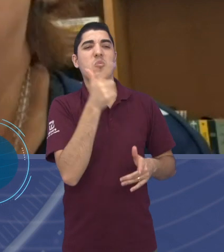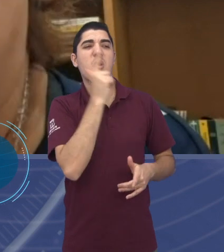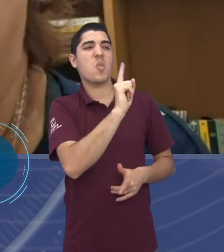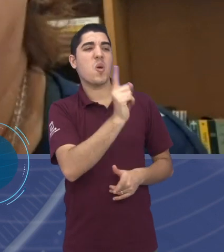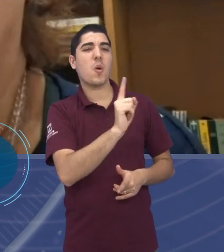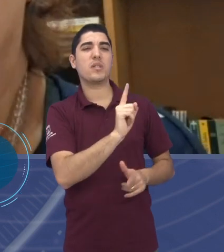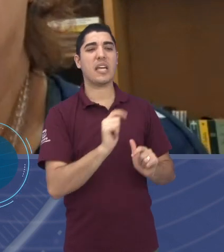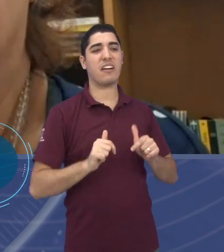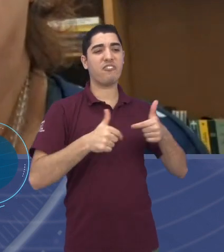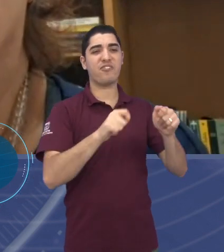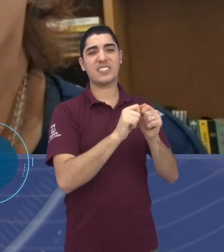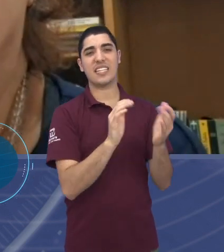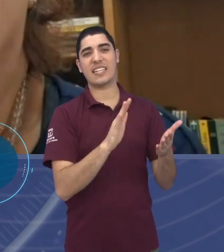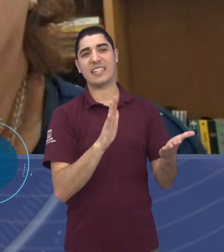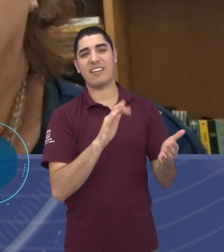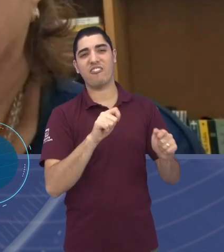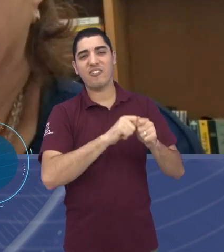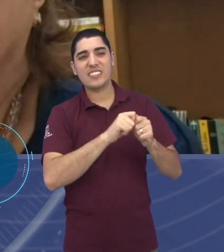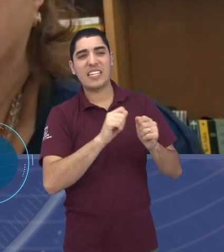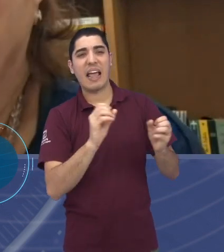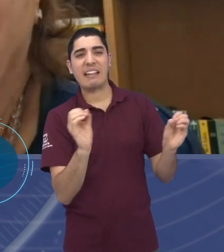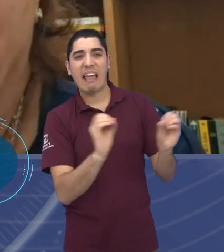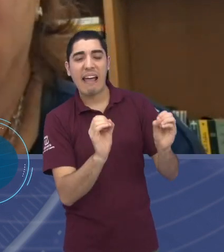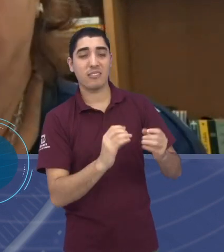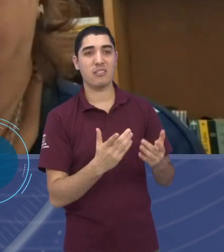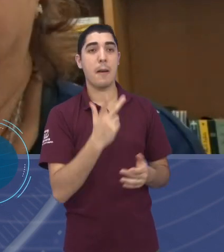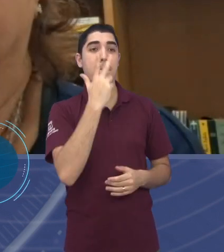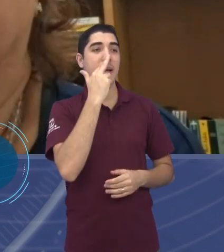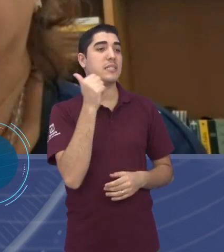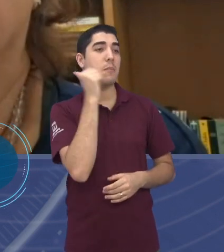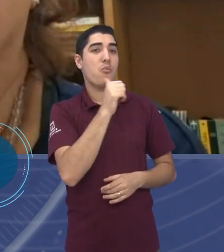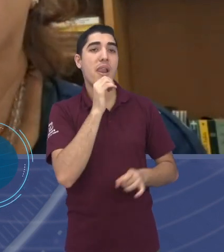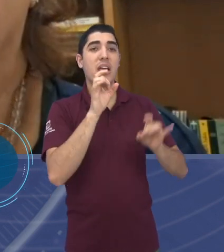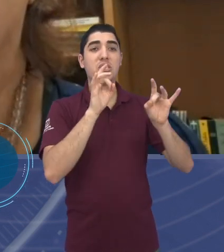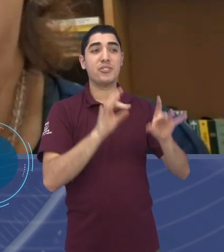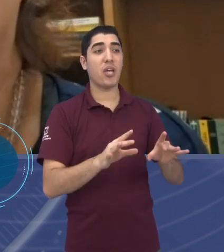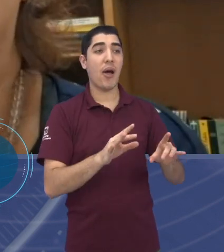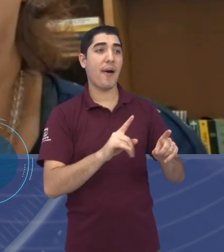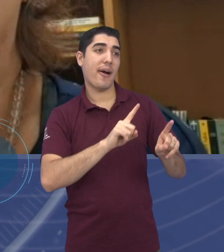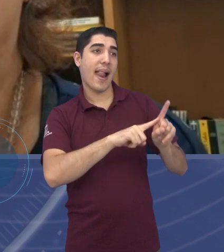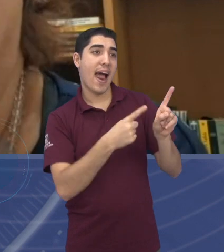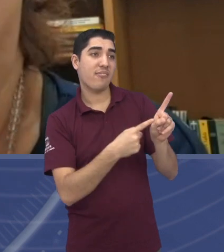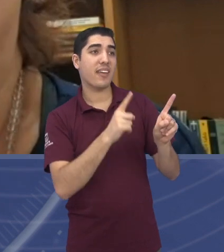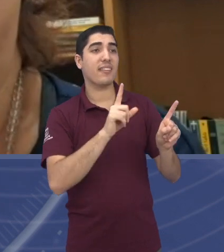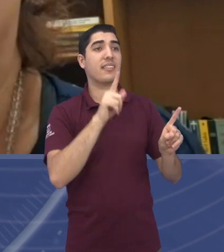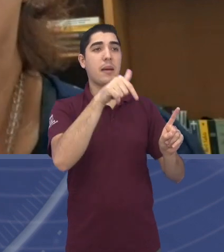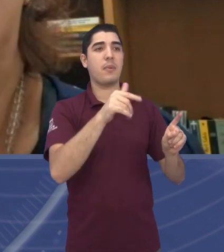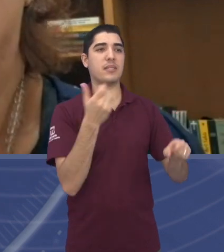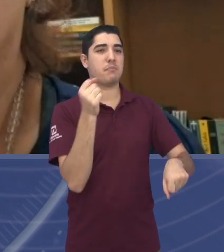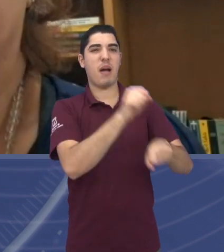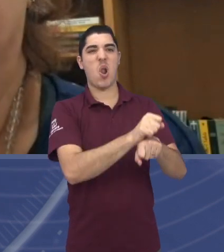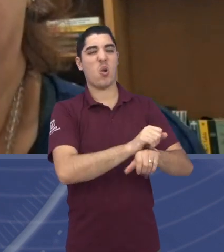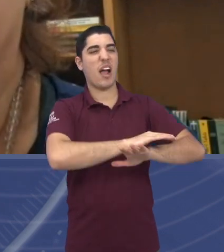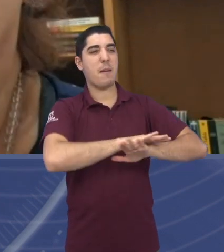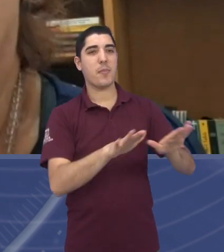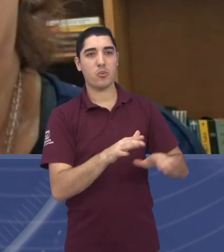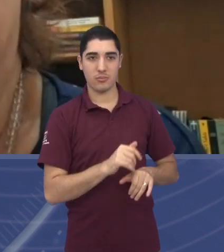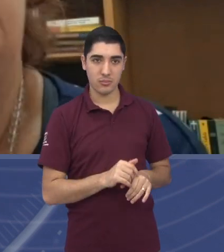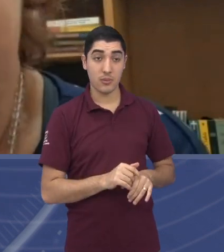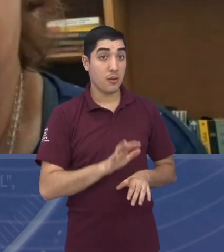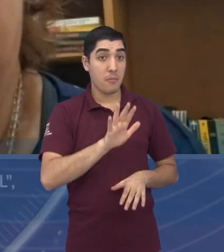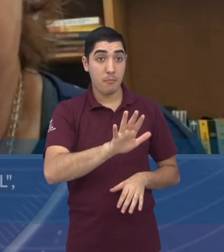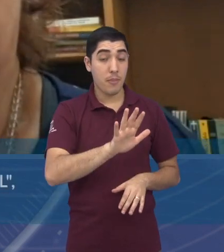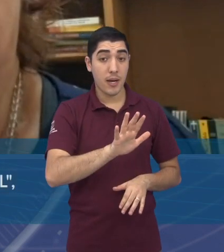nos olham. Nós não somos reprodutoras apenas, né? Nós temos uma idade fértil, mas a idade do